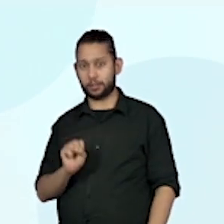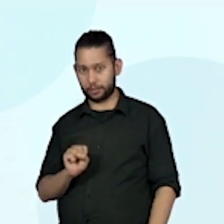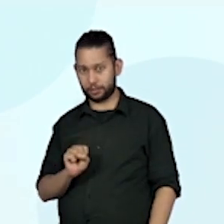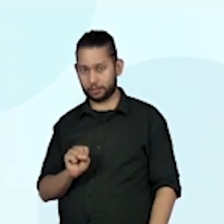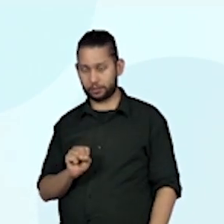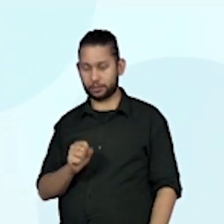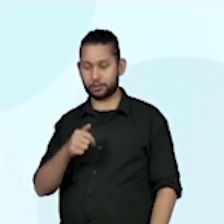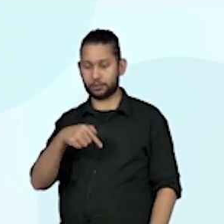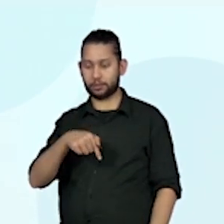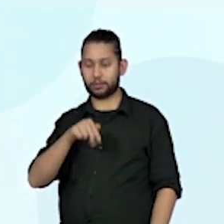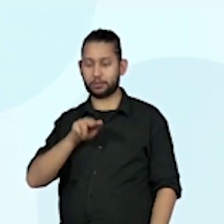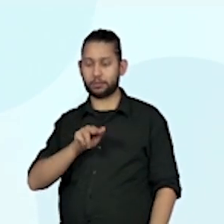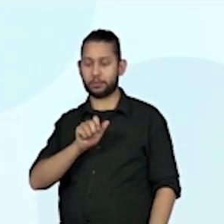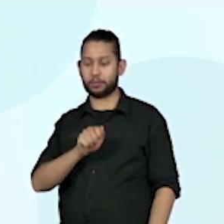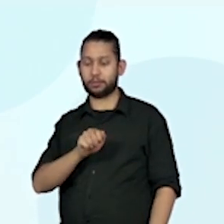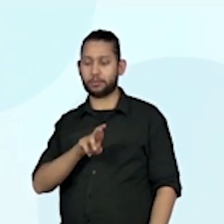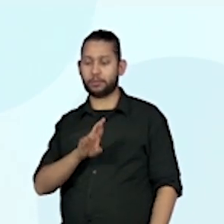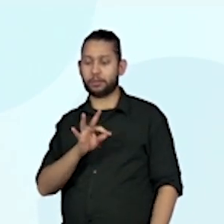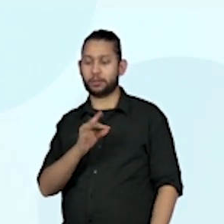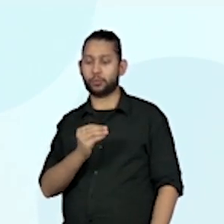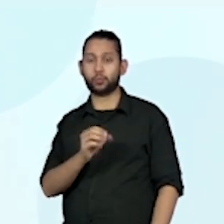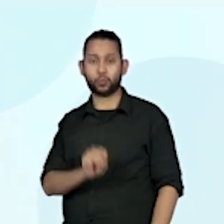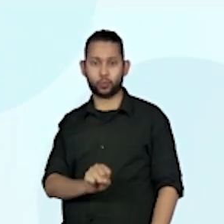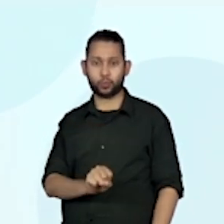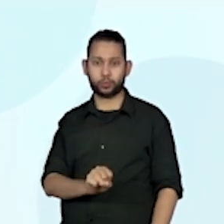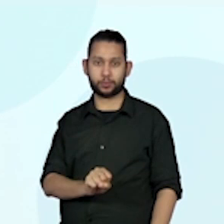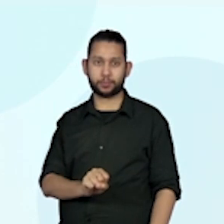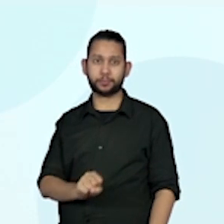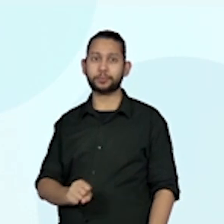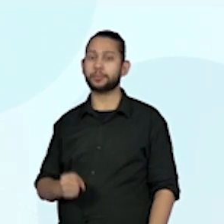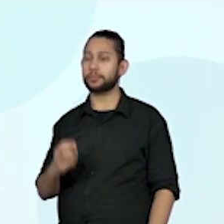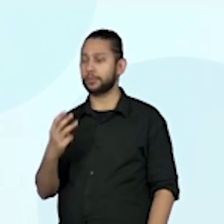3/4. Pessoal, vamos lá. 3/4.